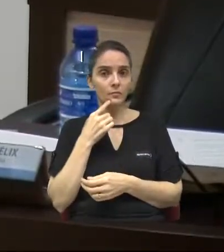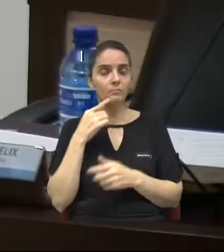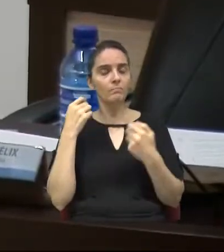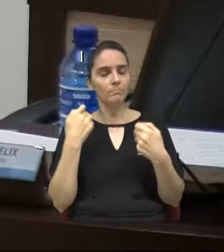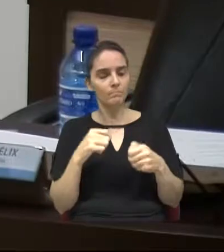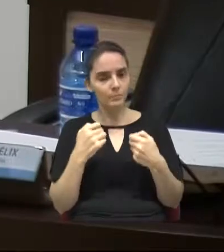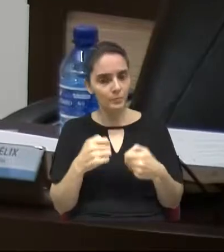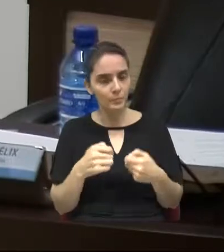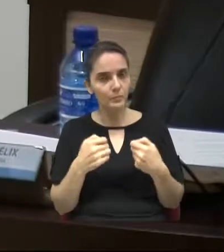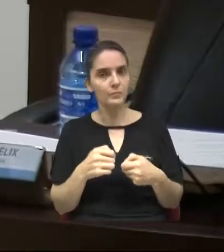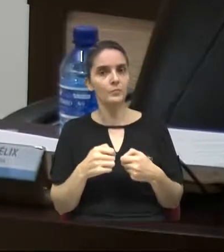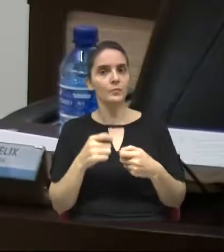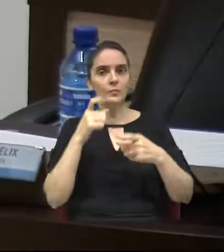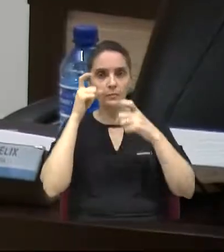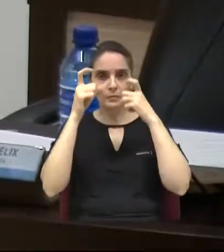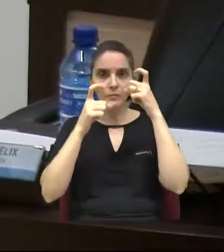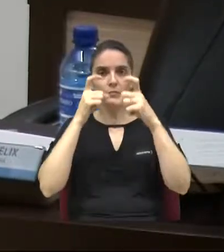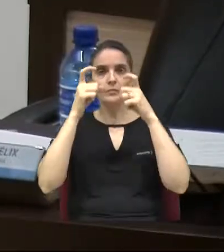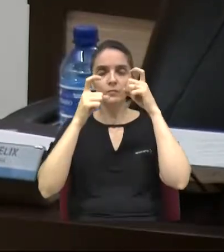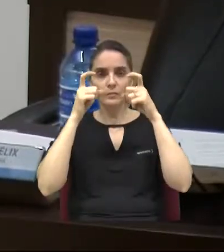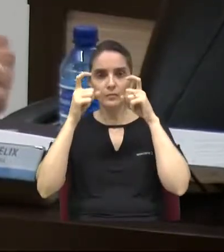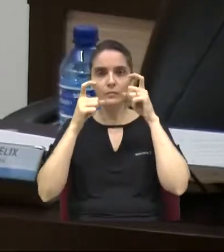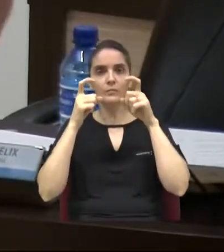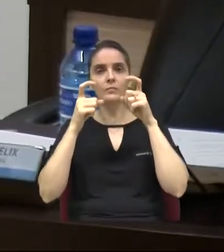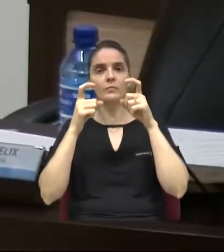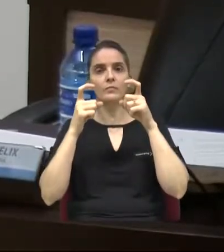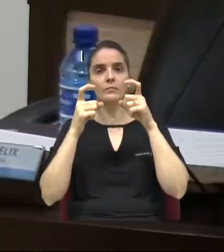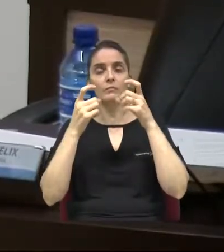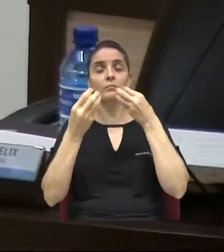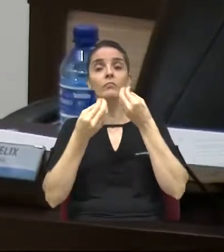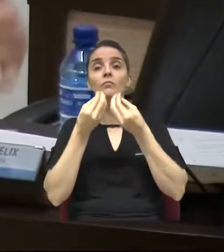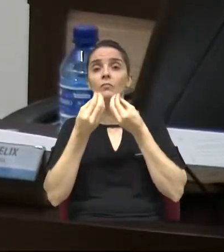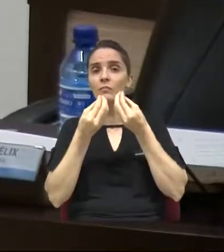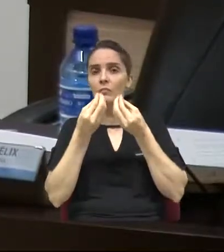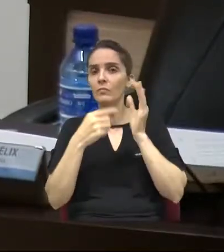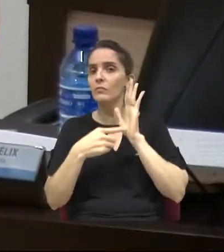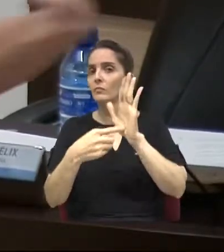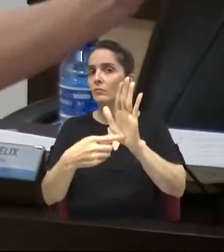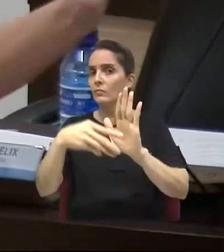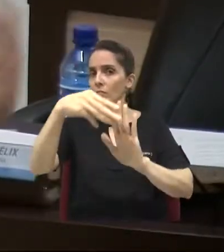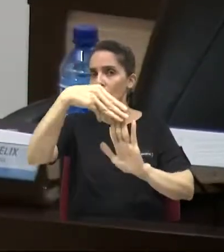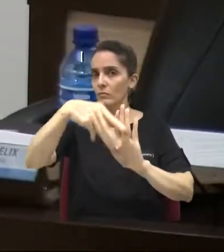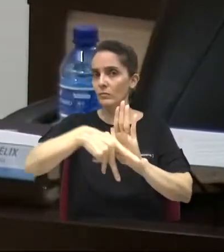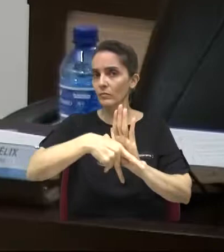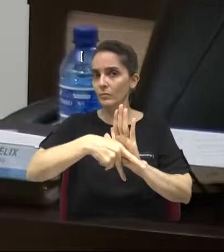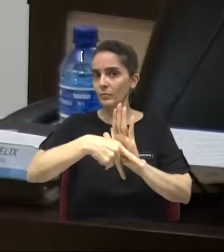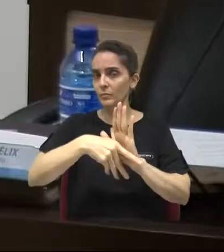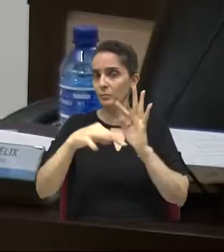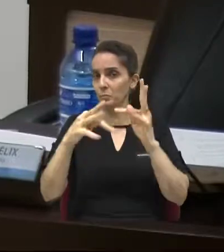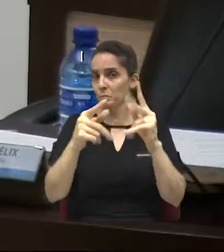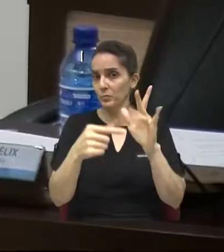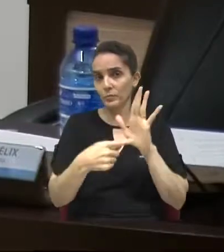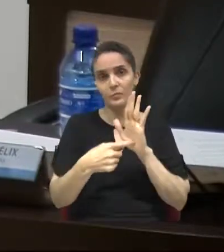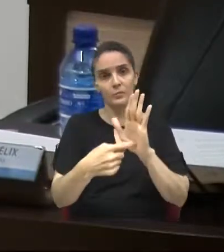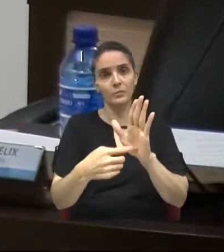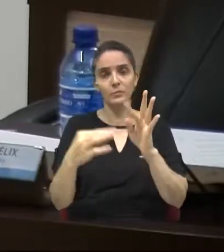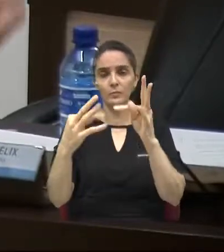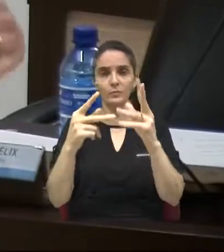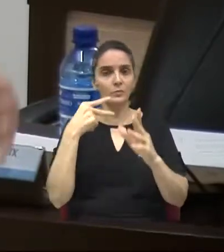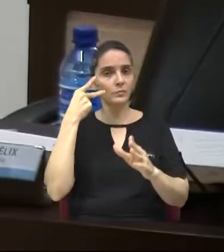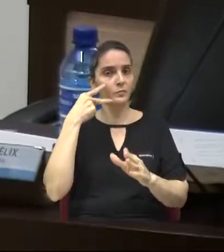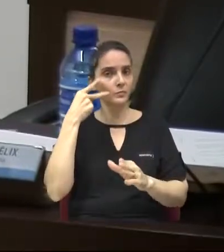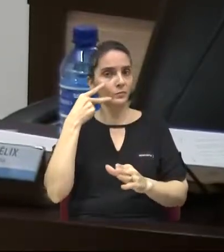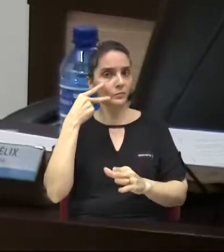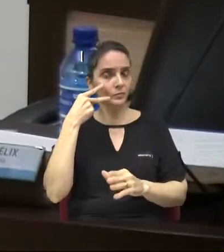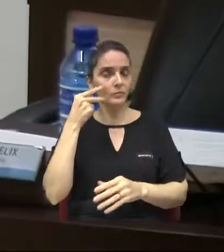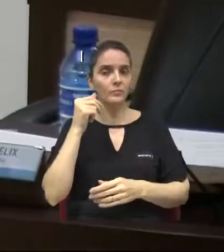de ter a preocupação da forma de levar ao Ministério Público, porque ele está levando todo mundo. Ele está levando os